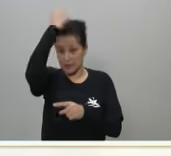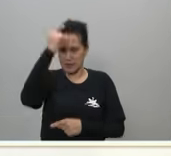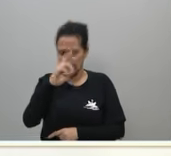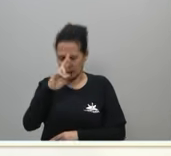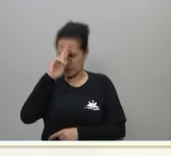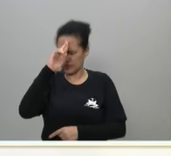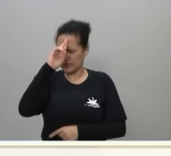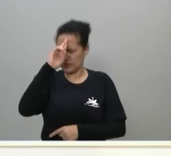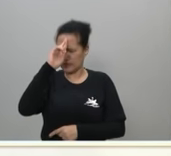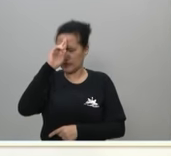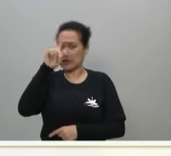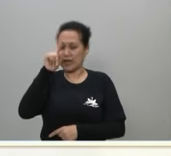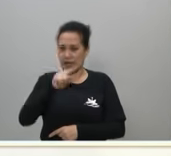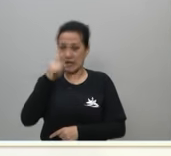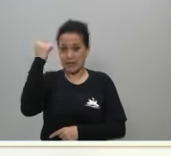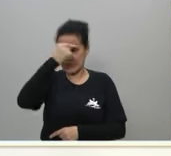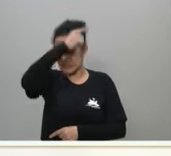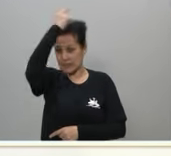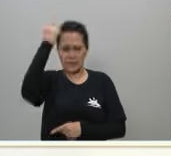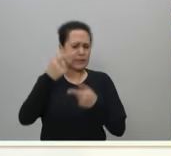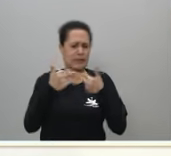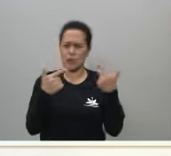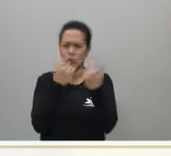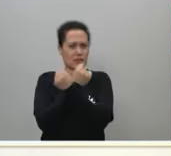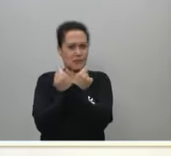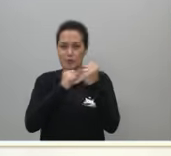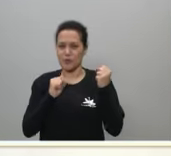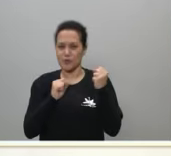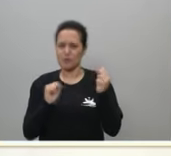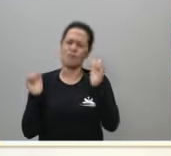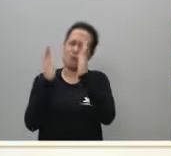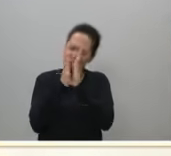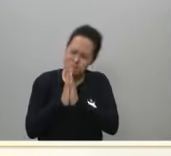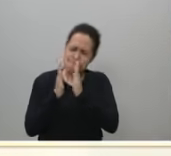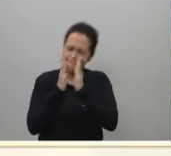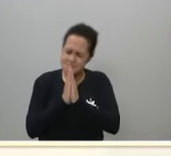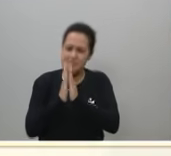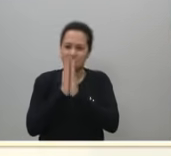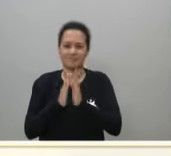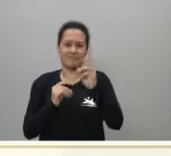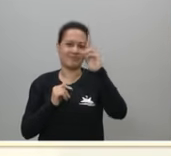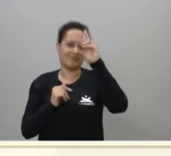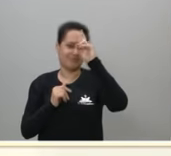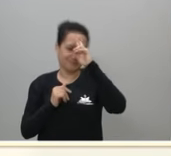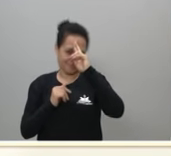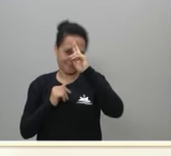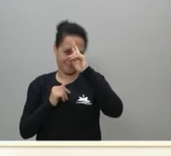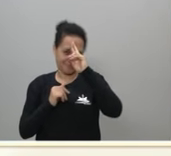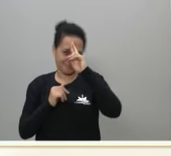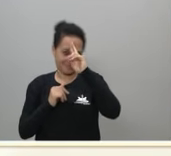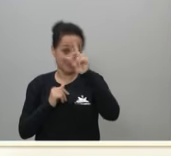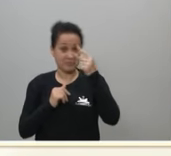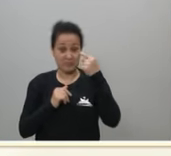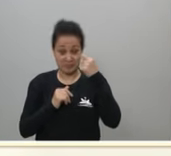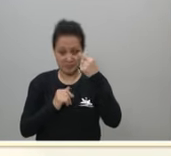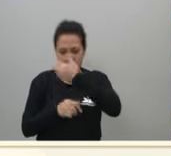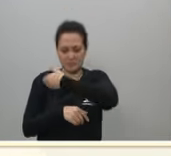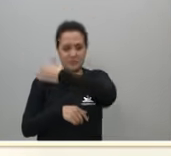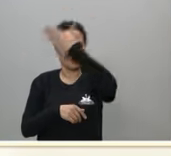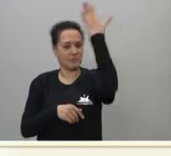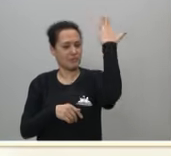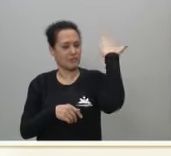um motivo a mais. Mas nós vamos começar na sexta, Maria, Nossa Senhora,